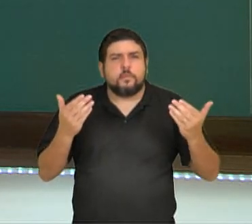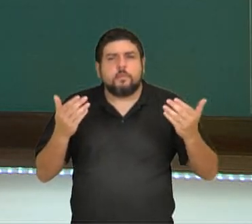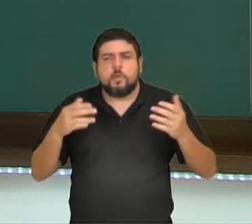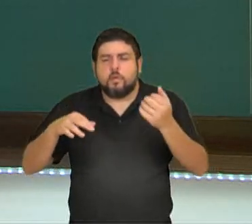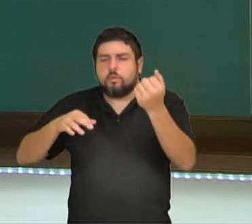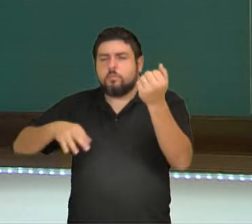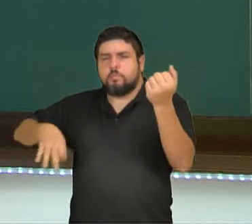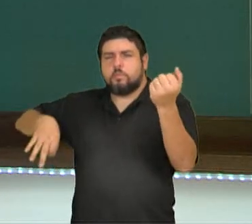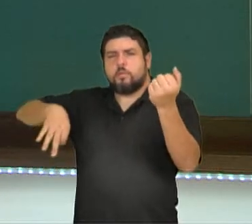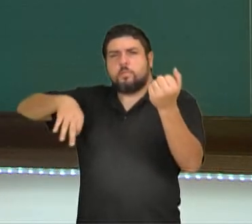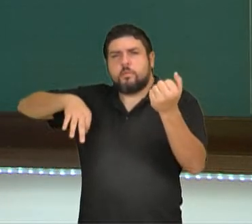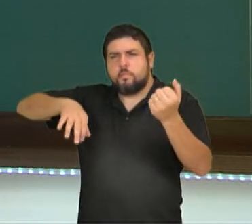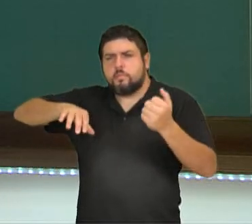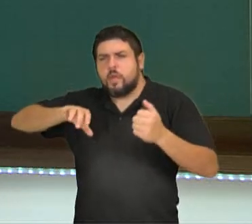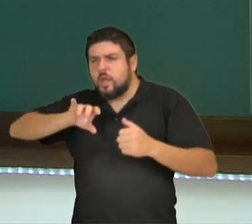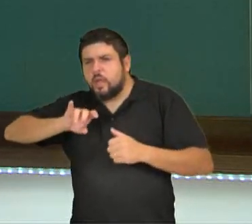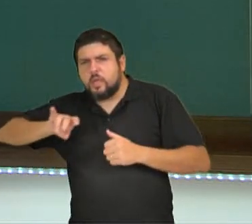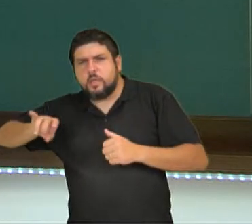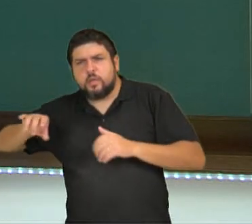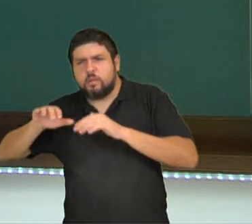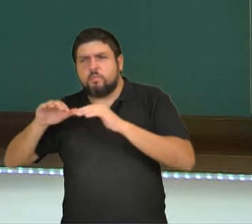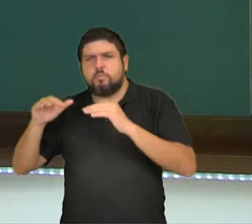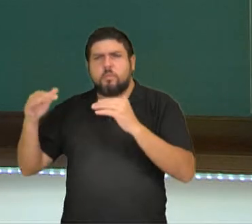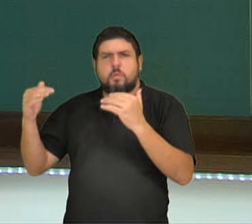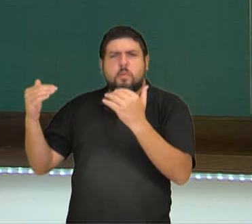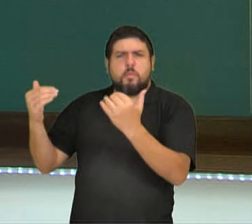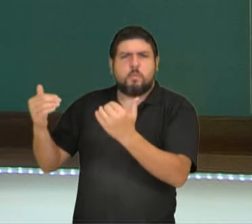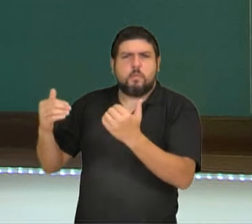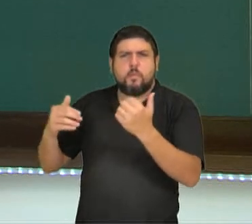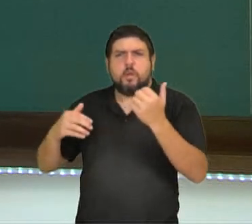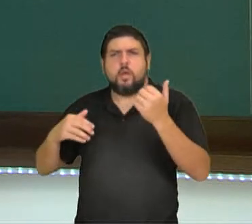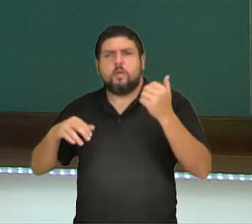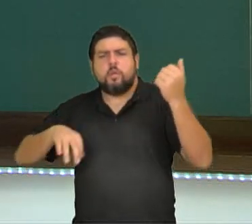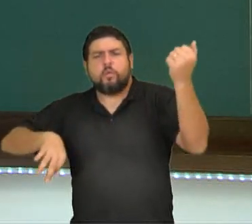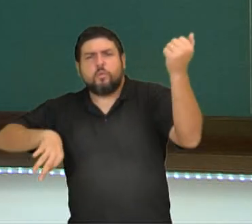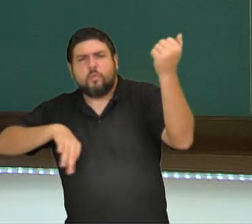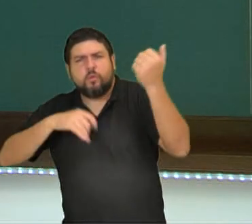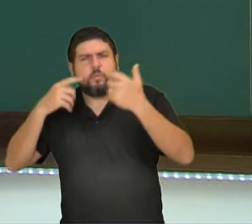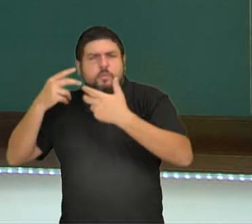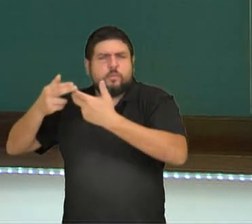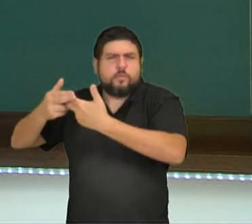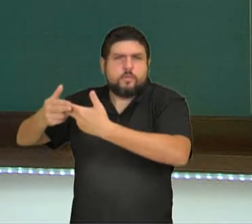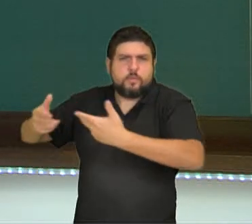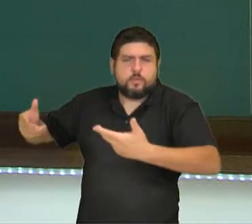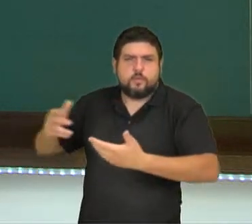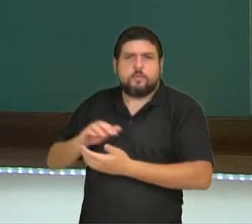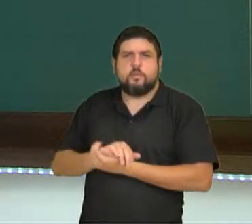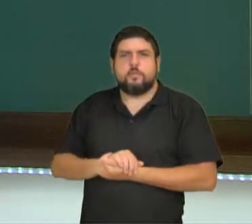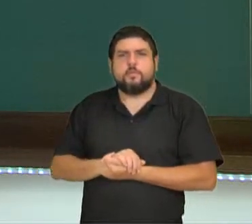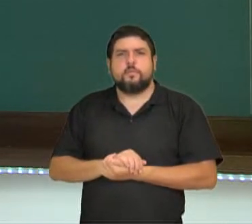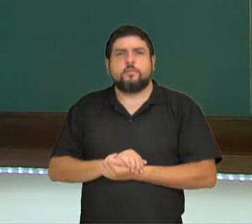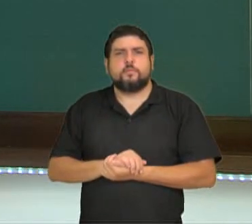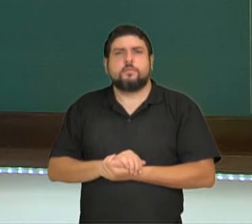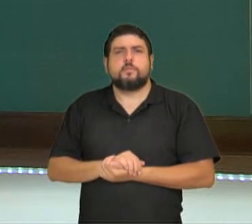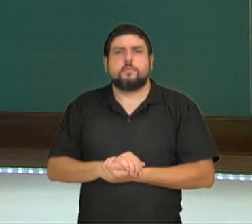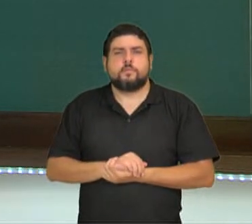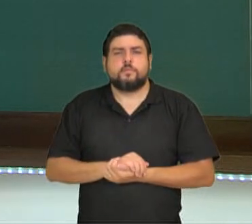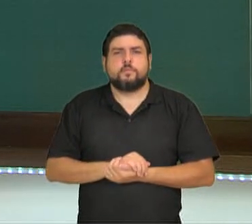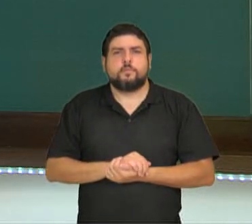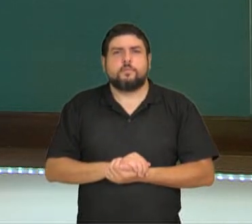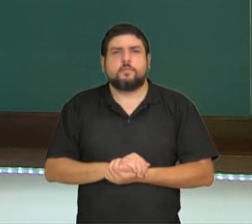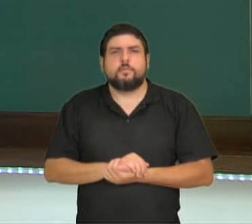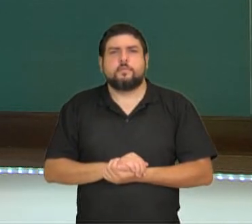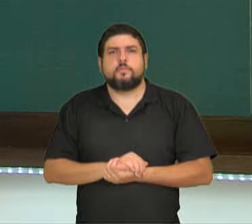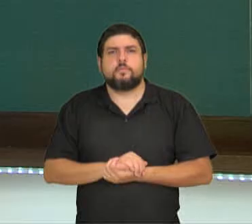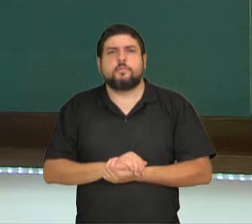fossem o contrabaixo, o violoncelo ou a viola e o violino, tá? Se a gente for comparar